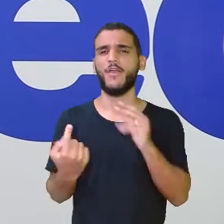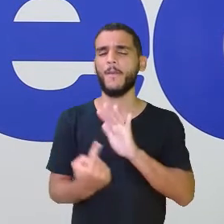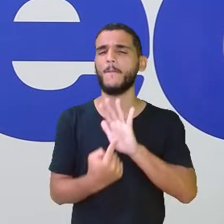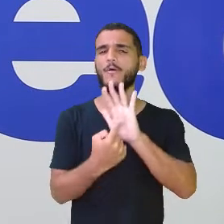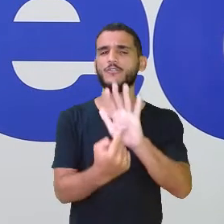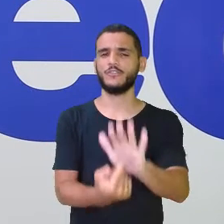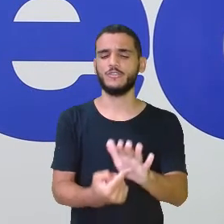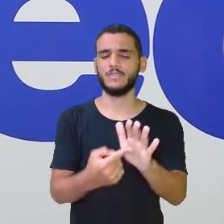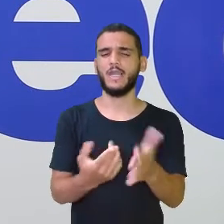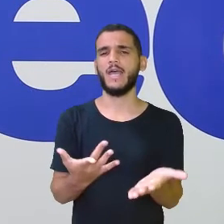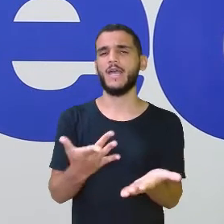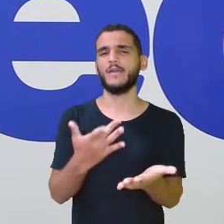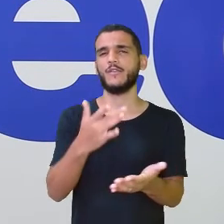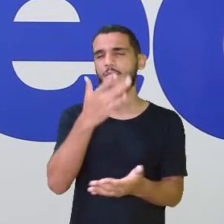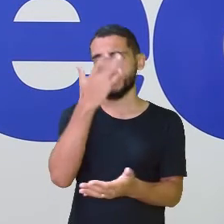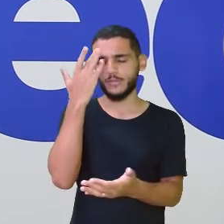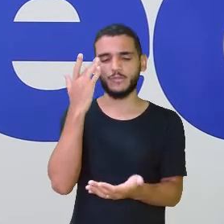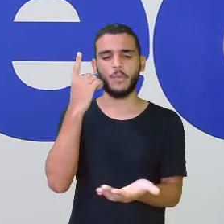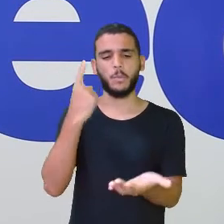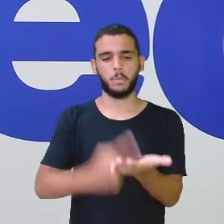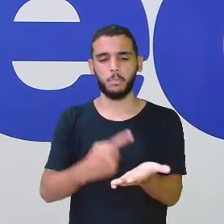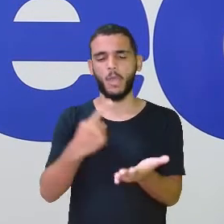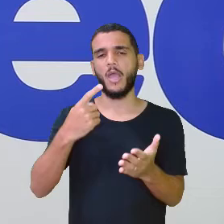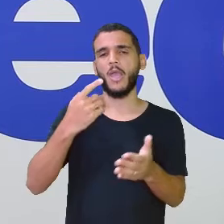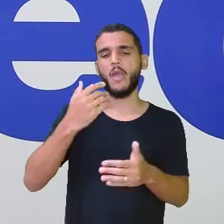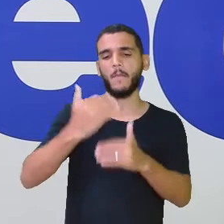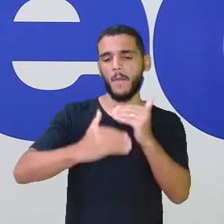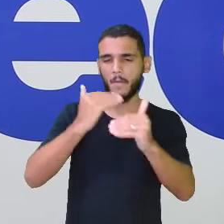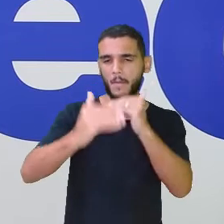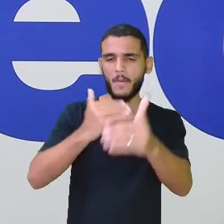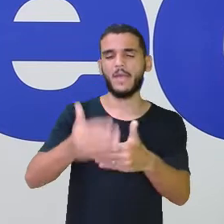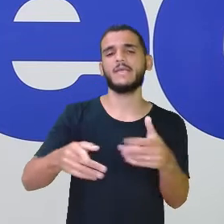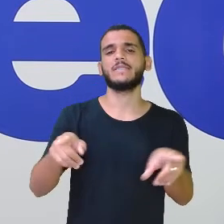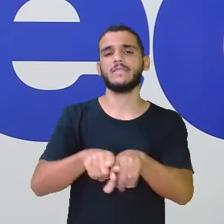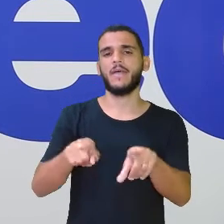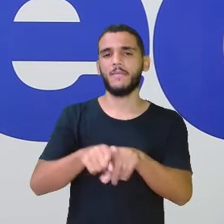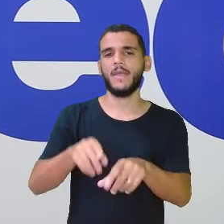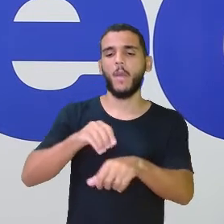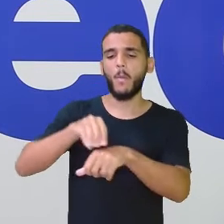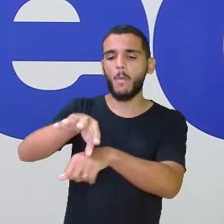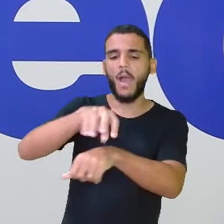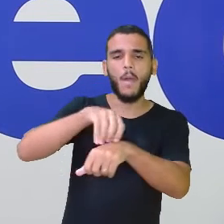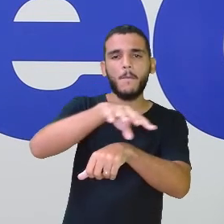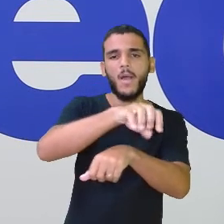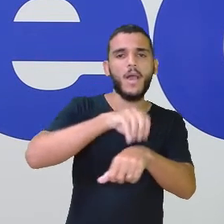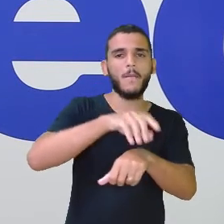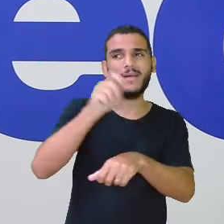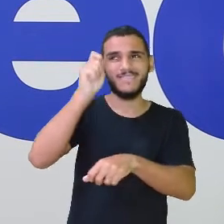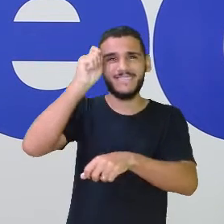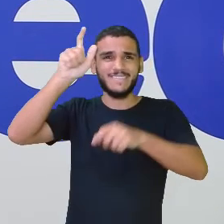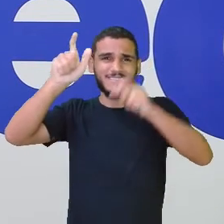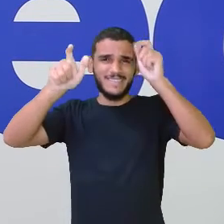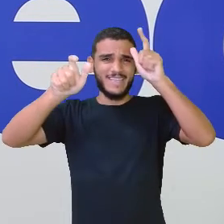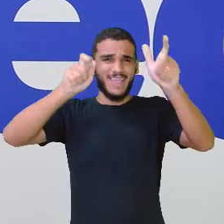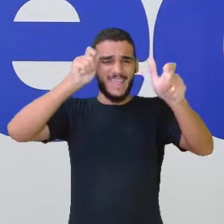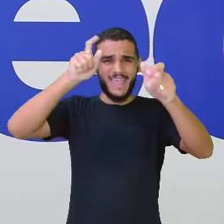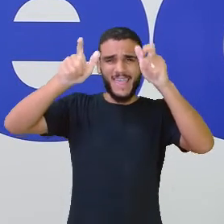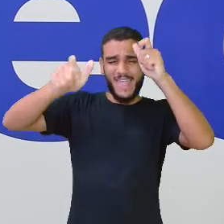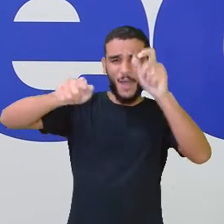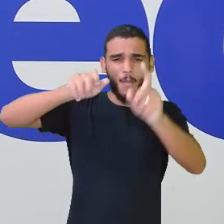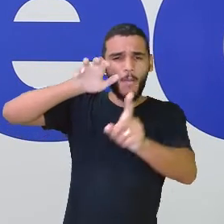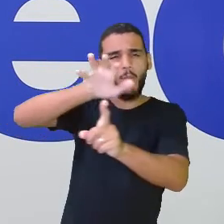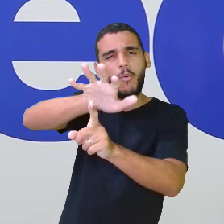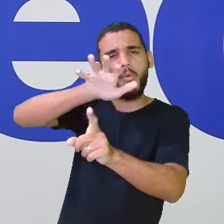colocado, consolidado, veio muito também do processo de propagar essas ideias dentro da Alemanha, né, para que ganhasse